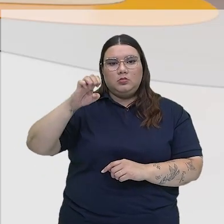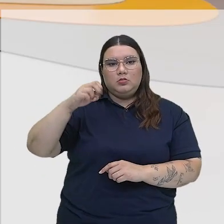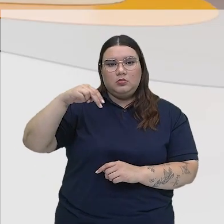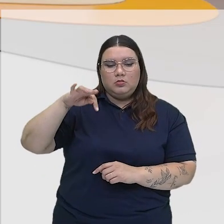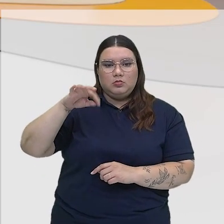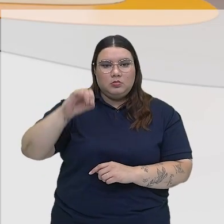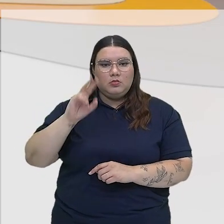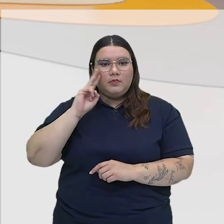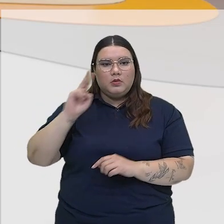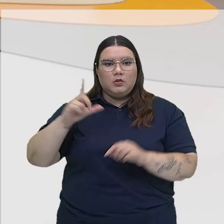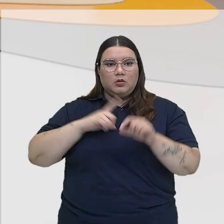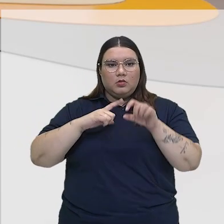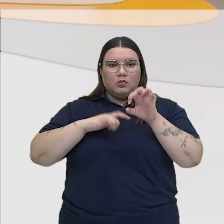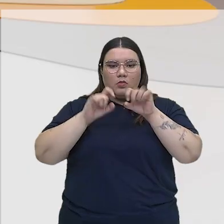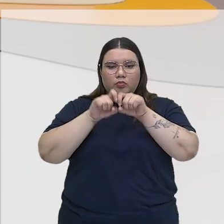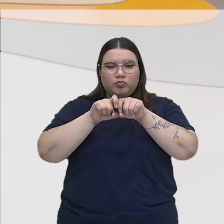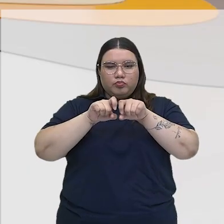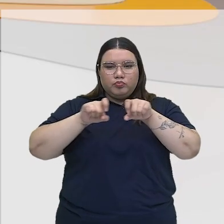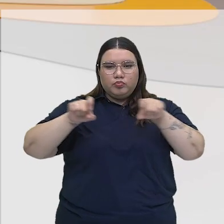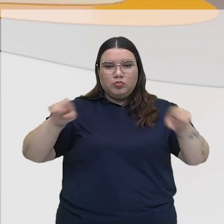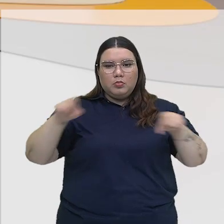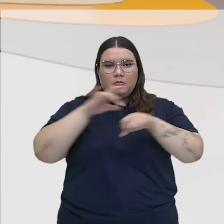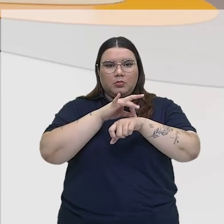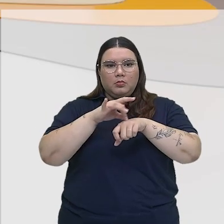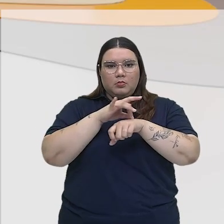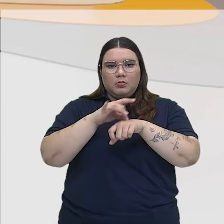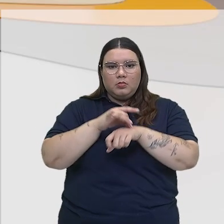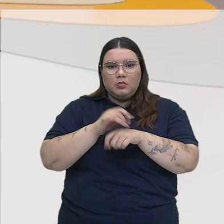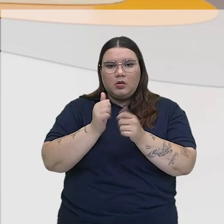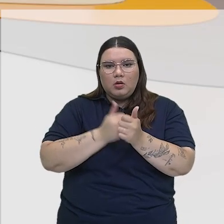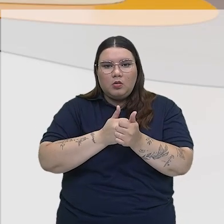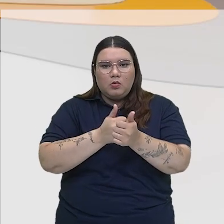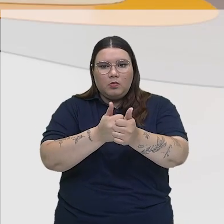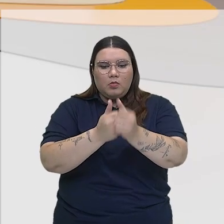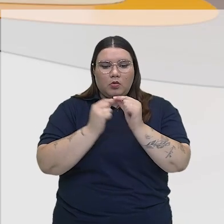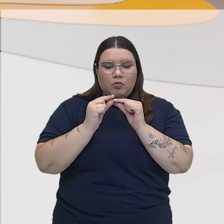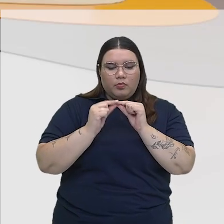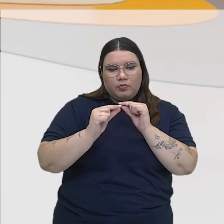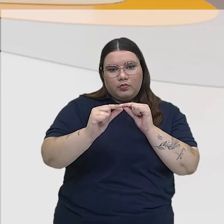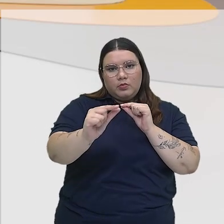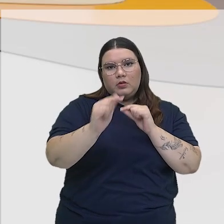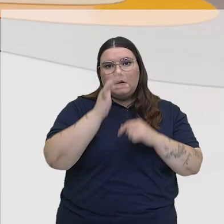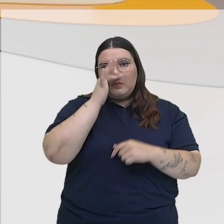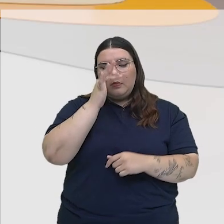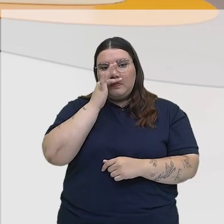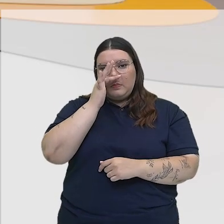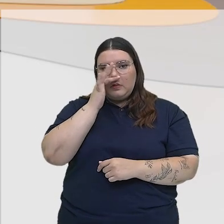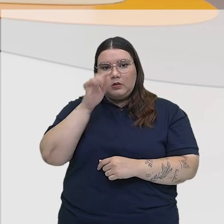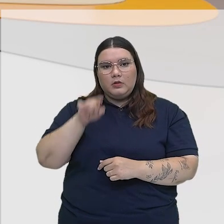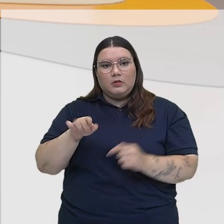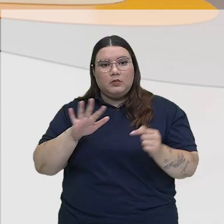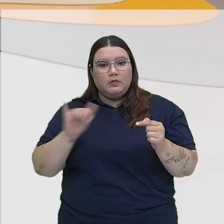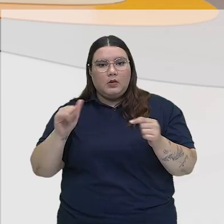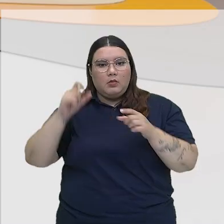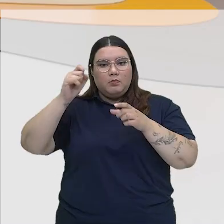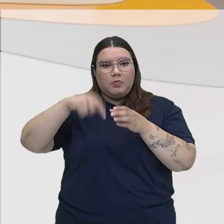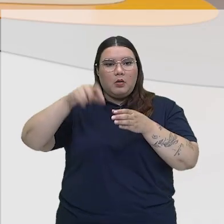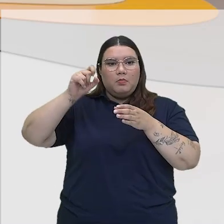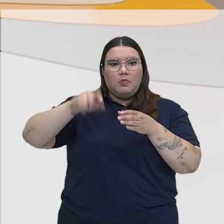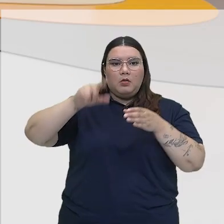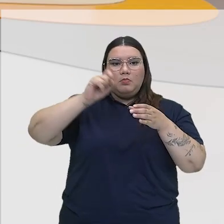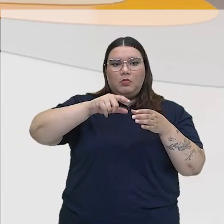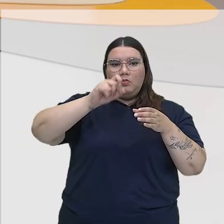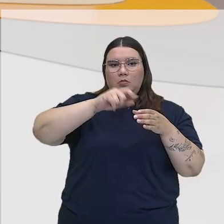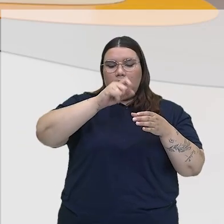vendo que tem uma estrutura, né, esses canos pretos que acompanham a fileira todinha da plantação e ela vai